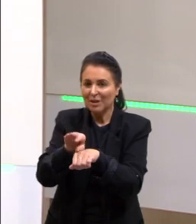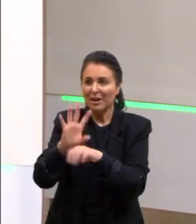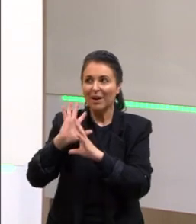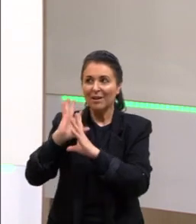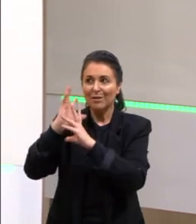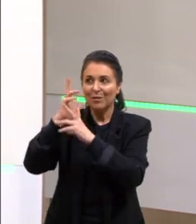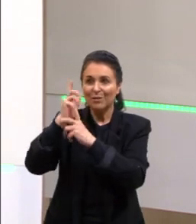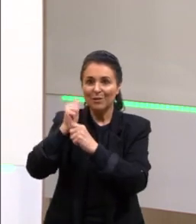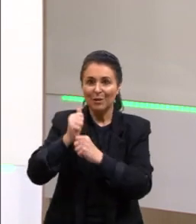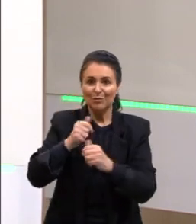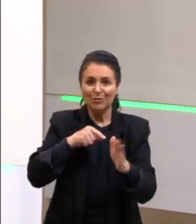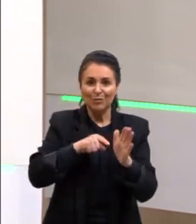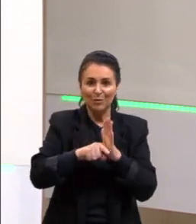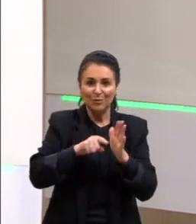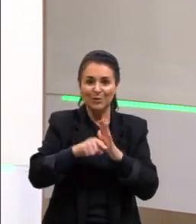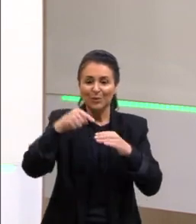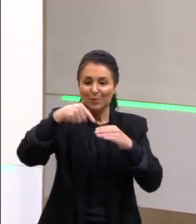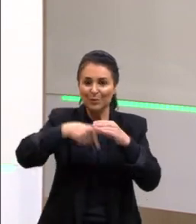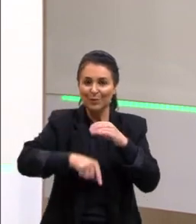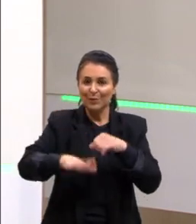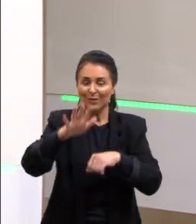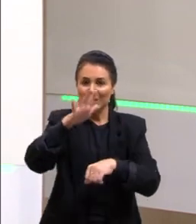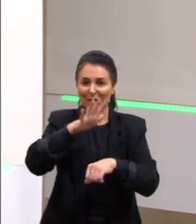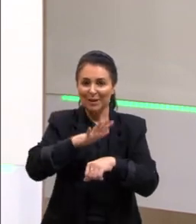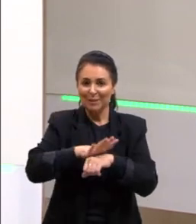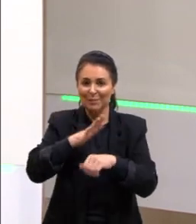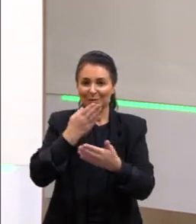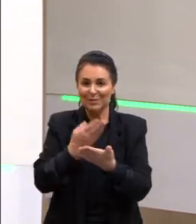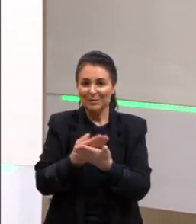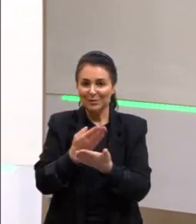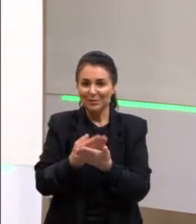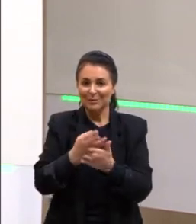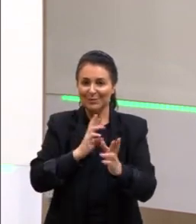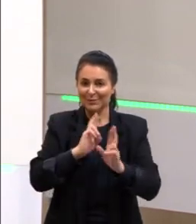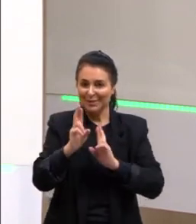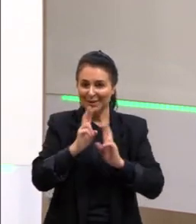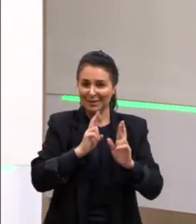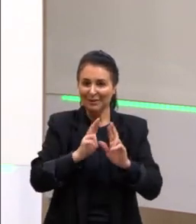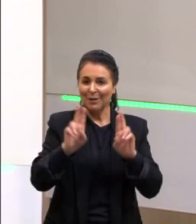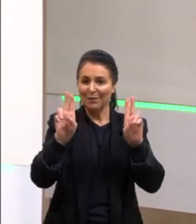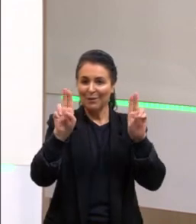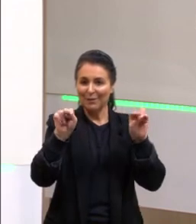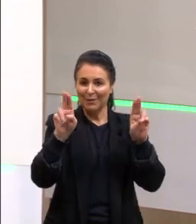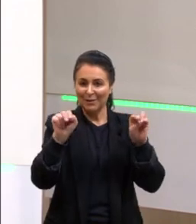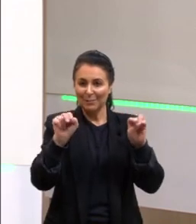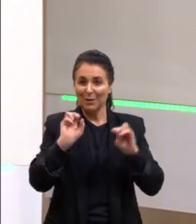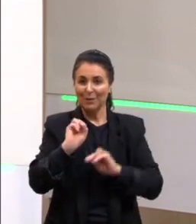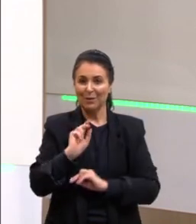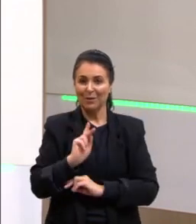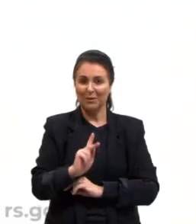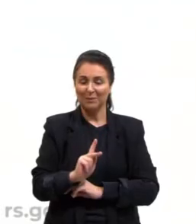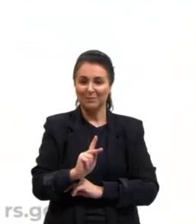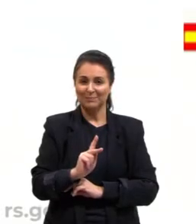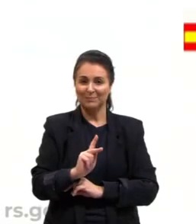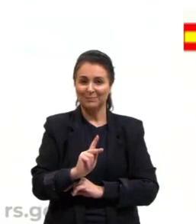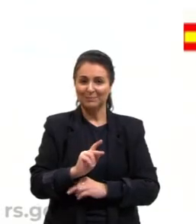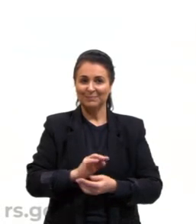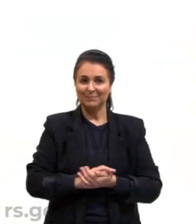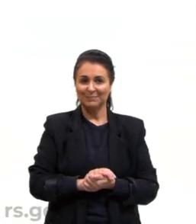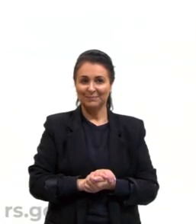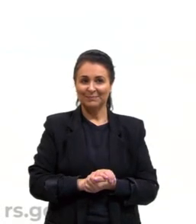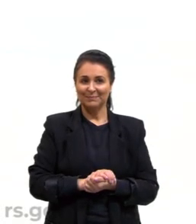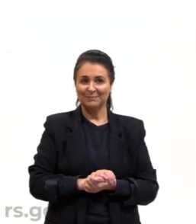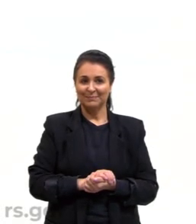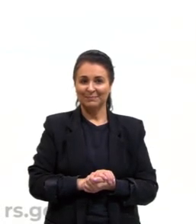resoluções e questões e nós vamos aprofundar um pouco mais os nossos estudos em relação a isso certo gente a